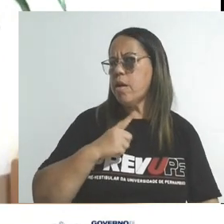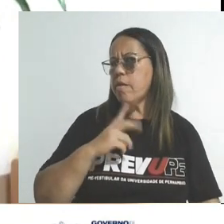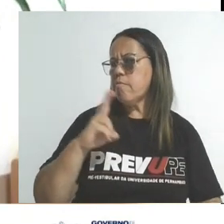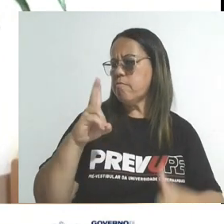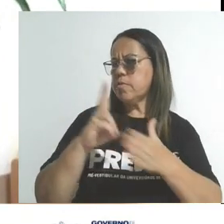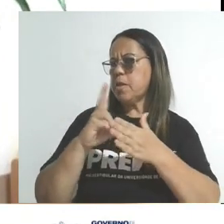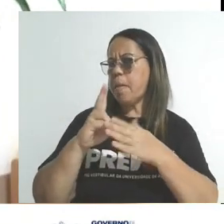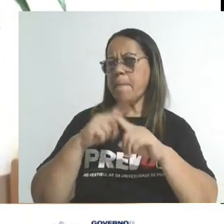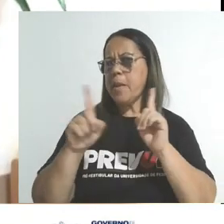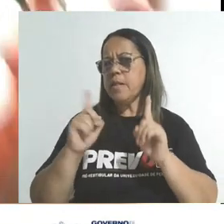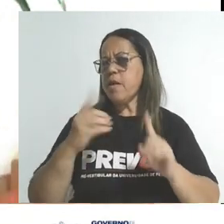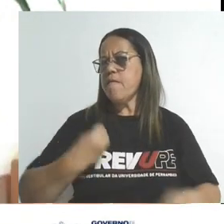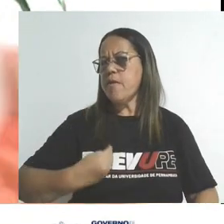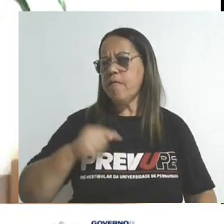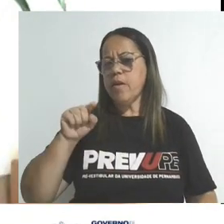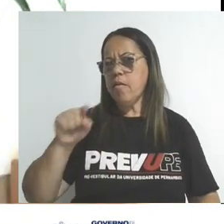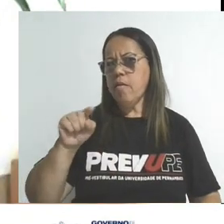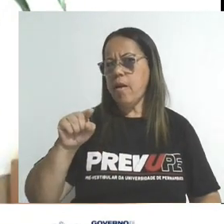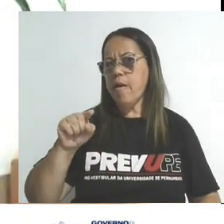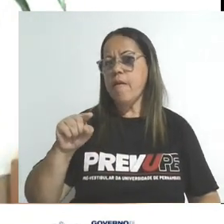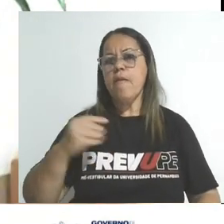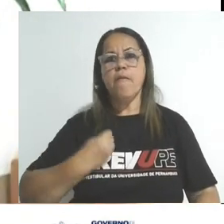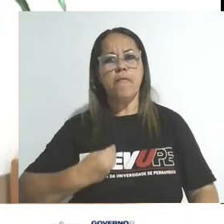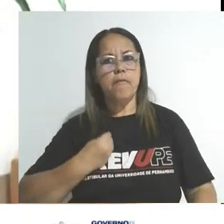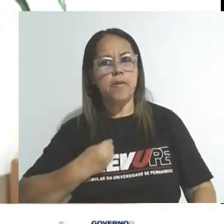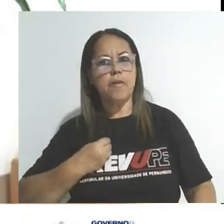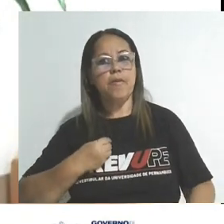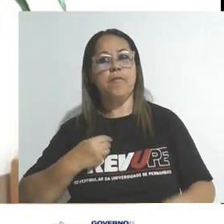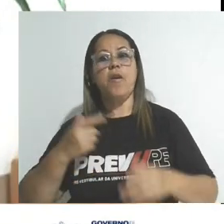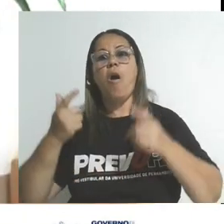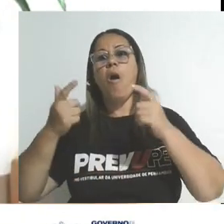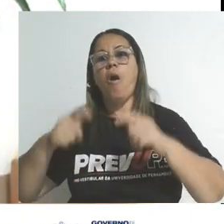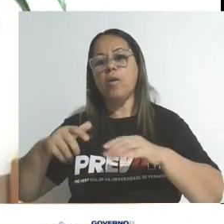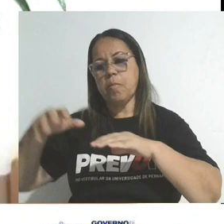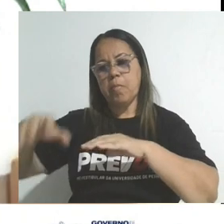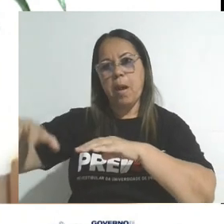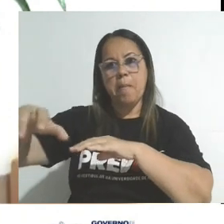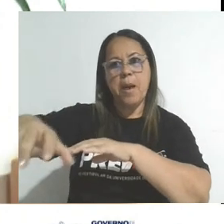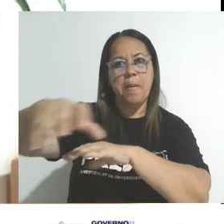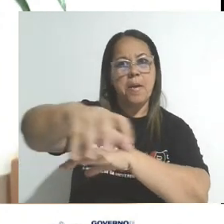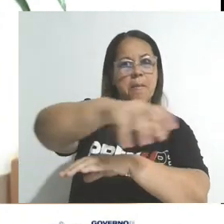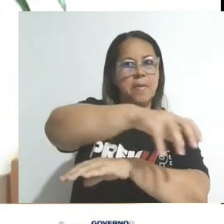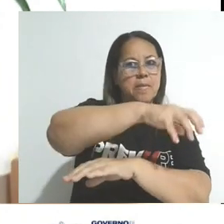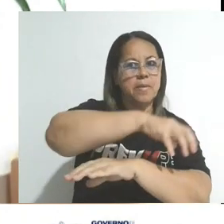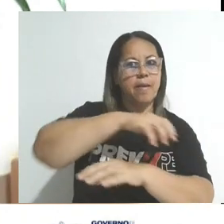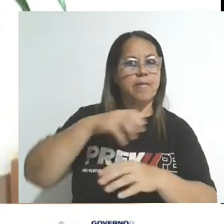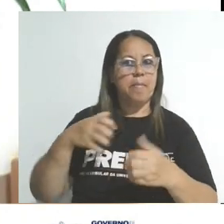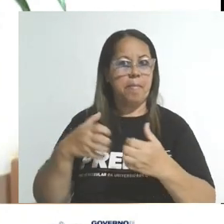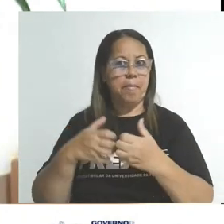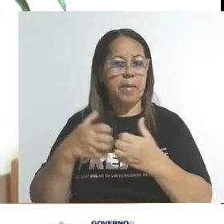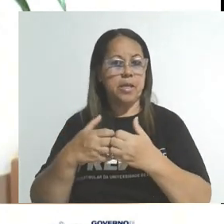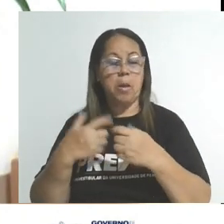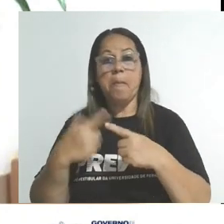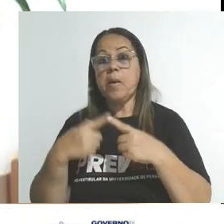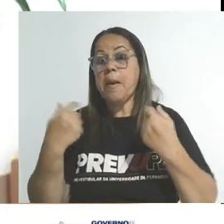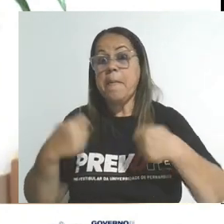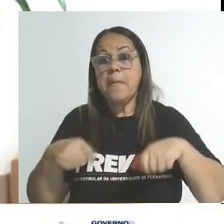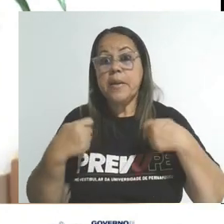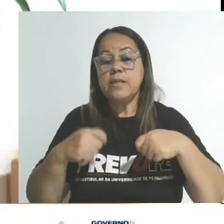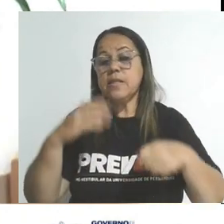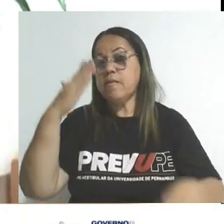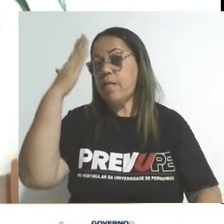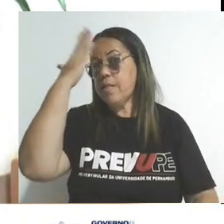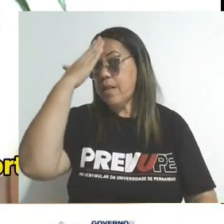suas comunidades, mas vivem nas cidades da circunvizinhança, dentro daquele determinado estado. Por quê? Porque é